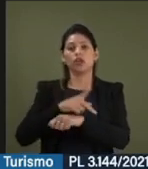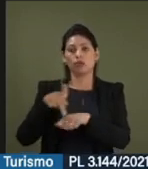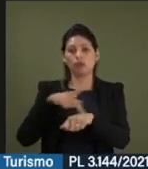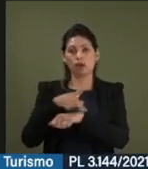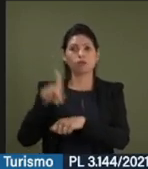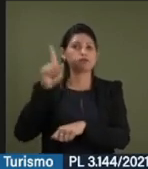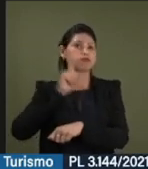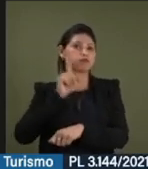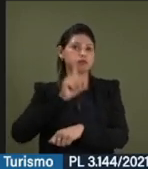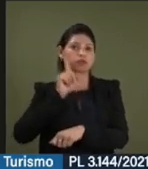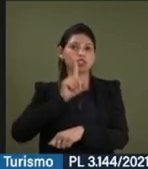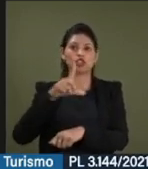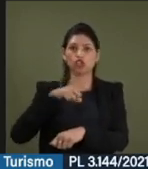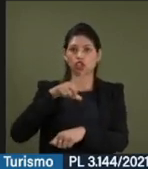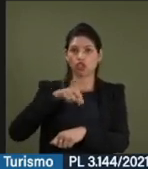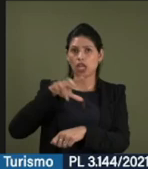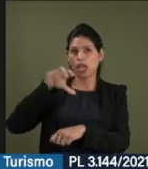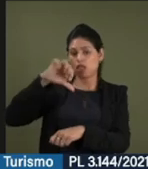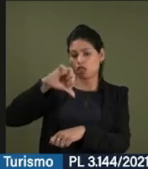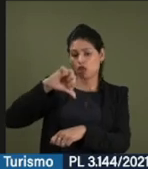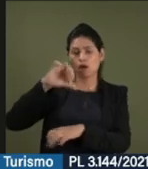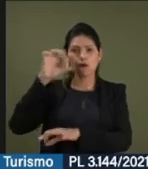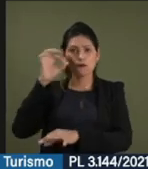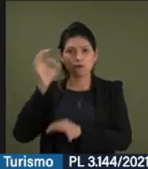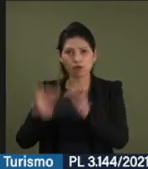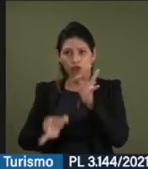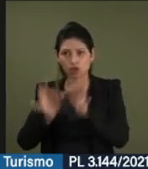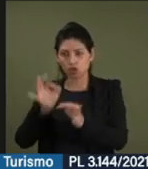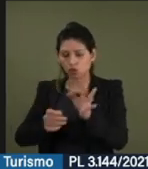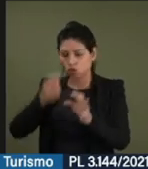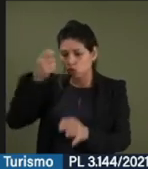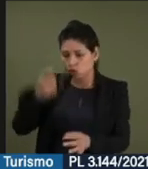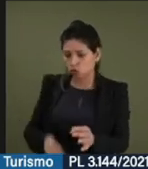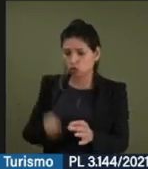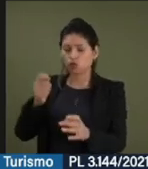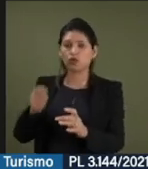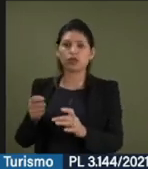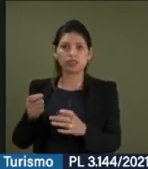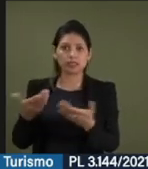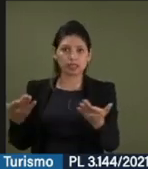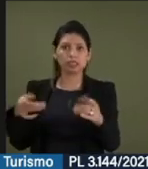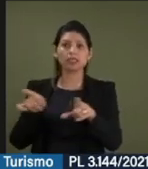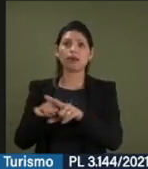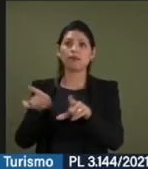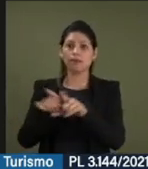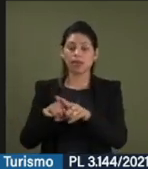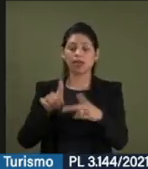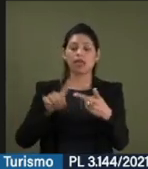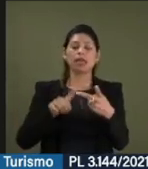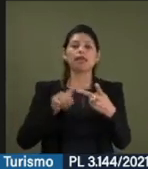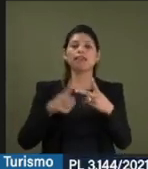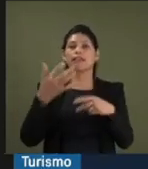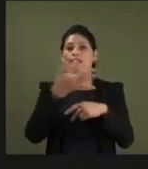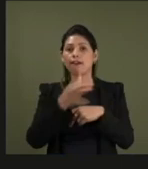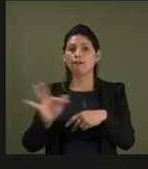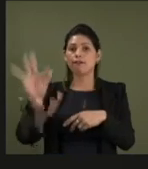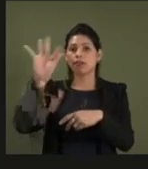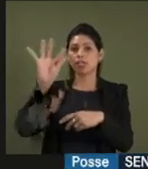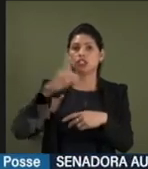juízes, havia apenas 82 processos. Na França, também com 9 juízes,